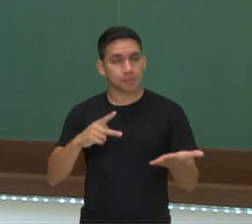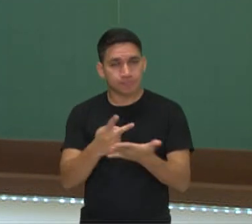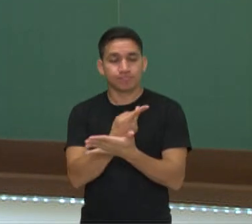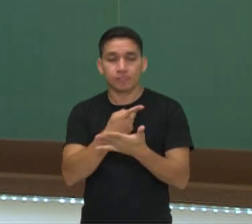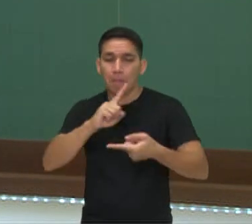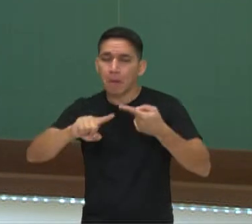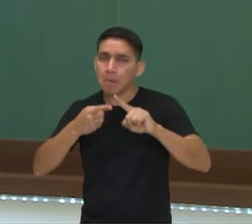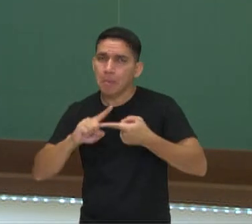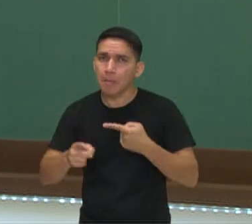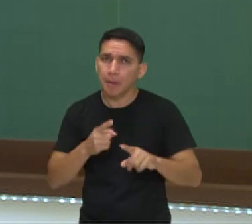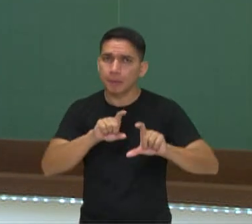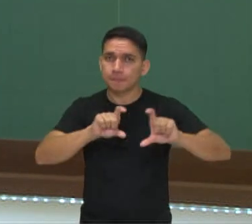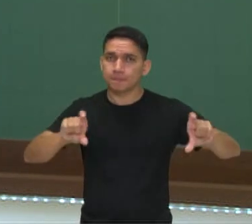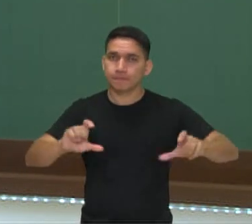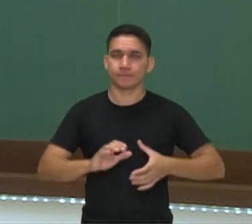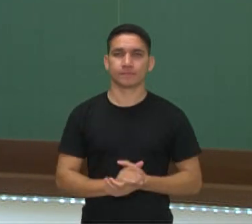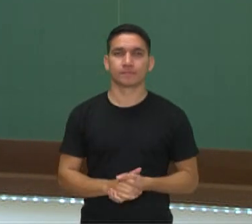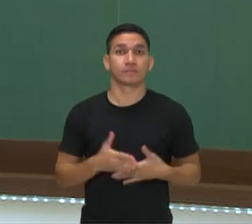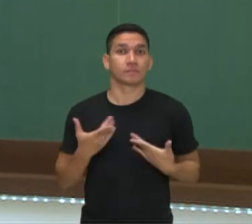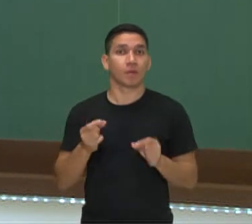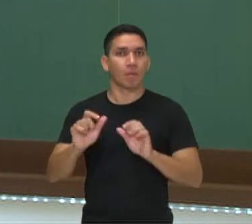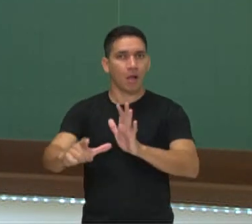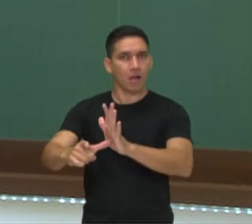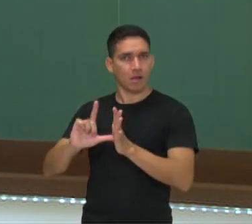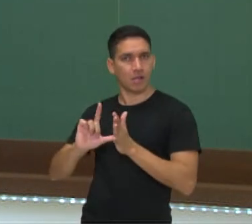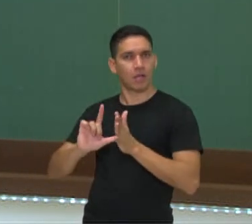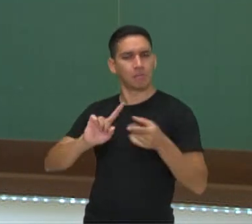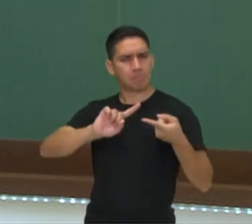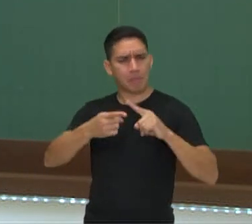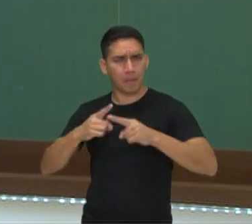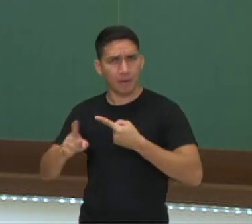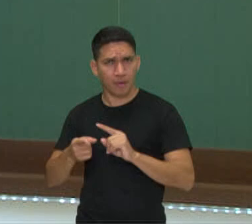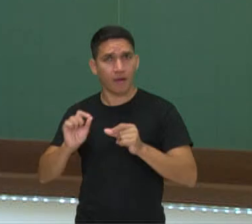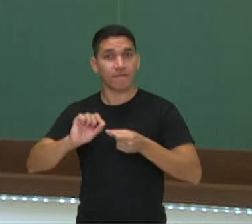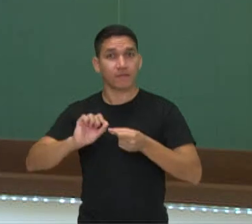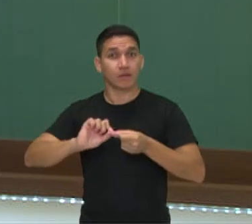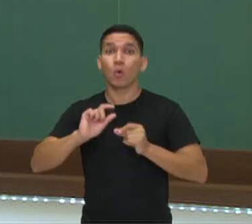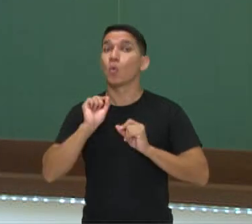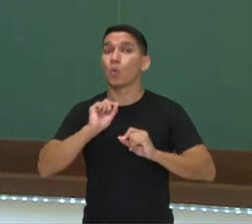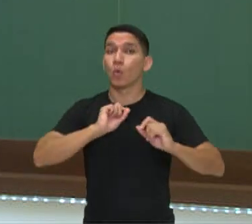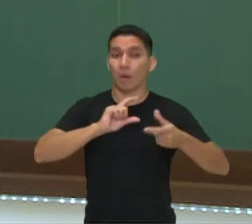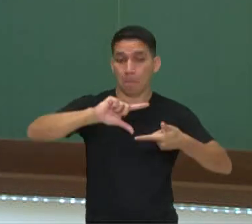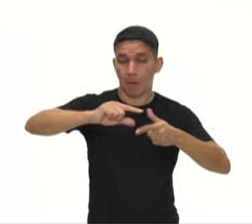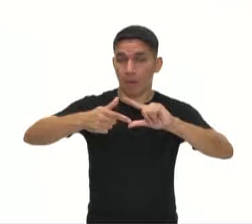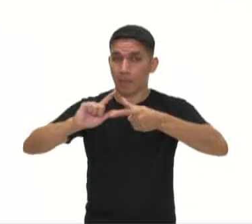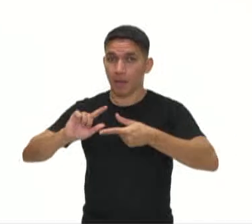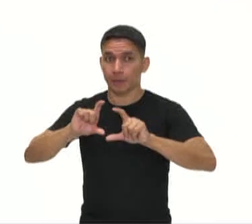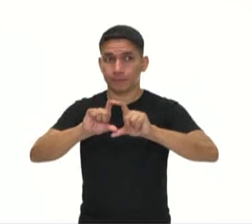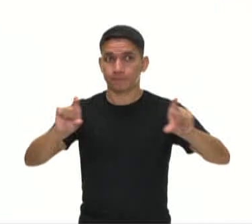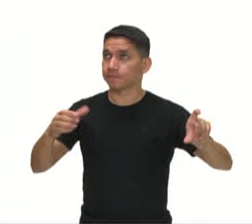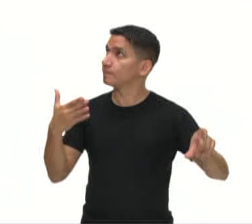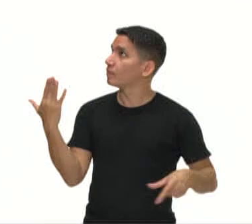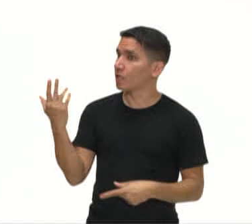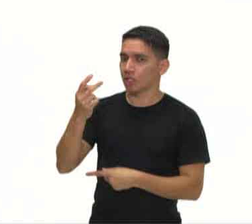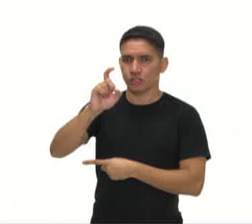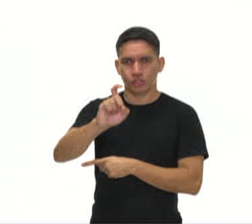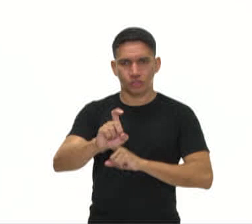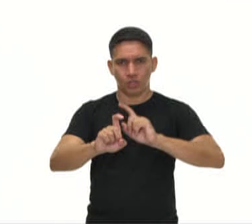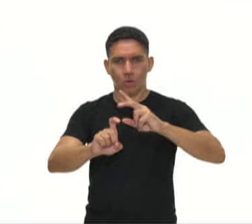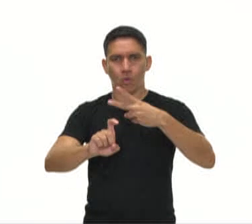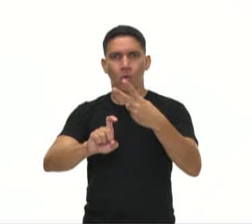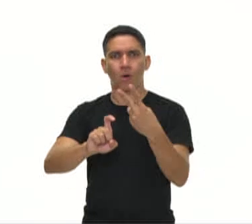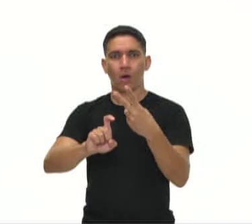equação. Então, mas antes de resolver, vamos completar o quadrado na expressão x² mais